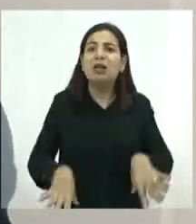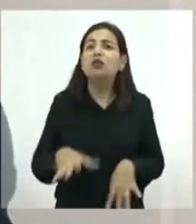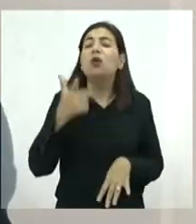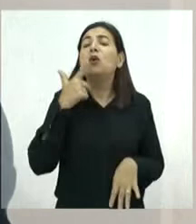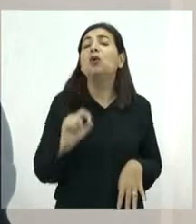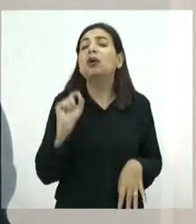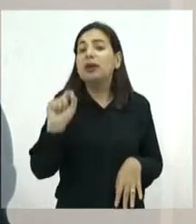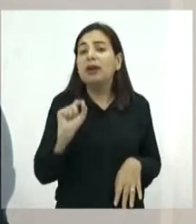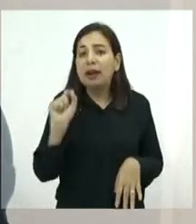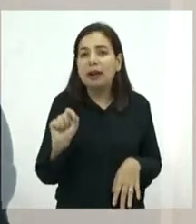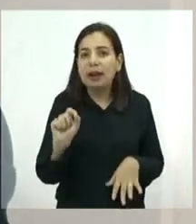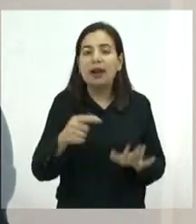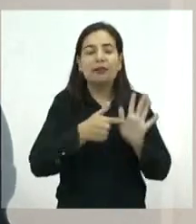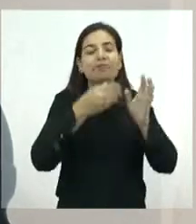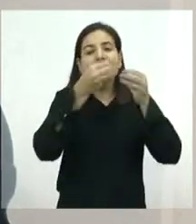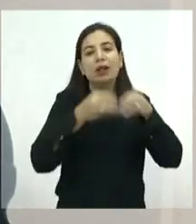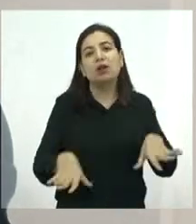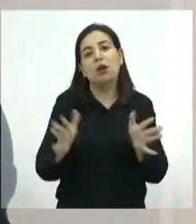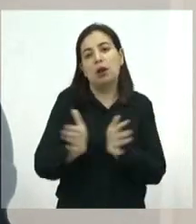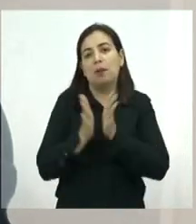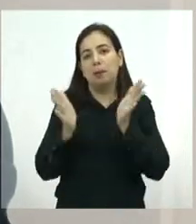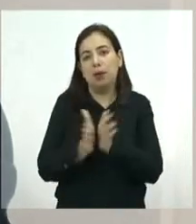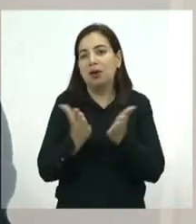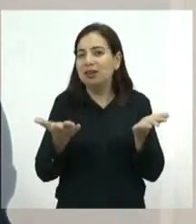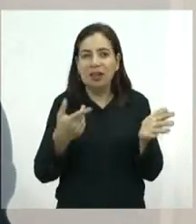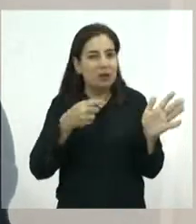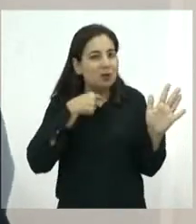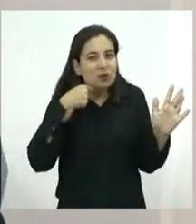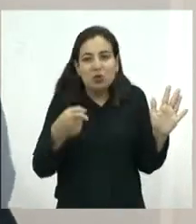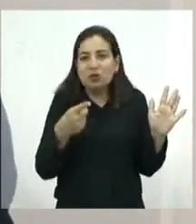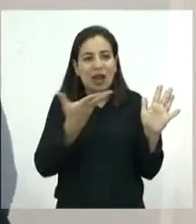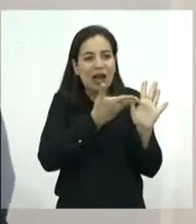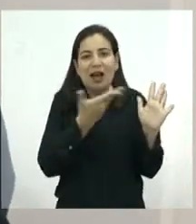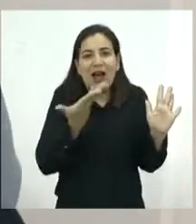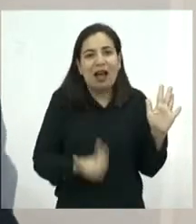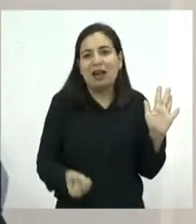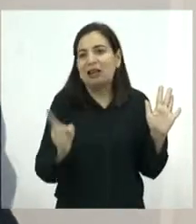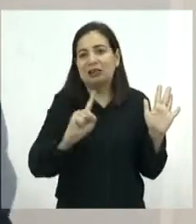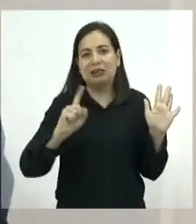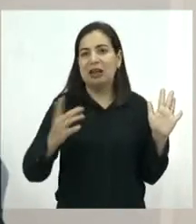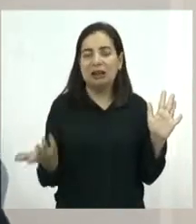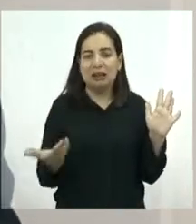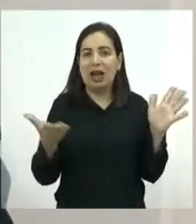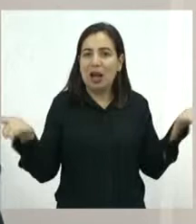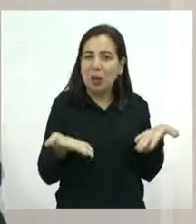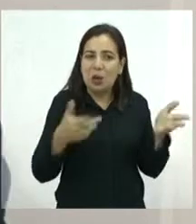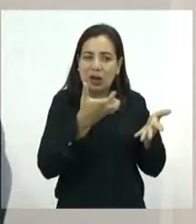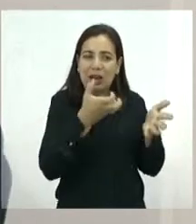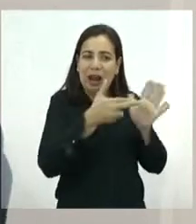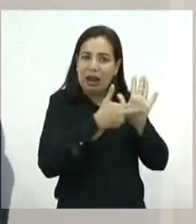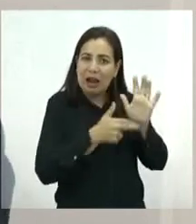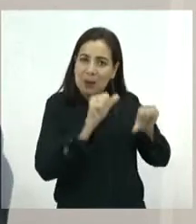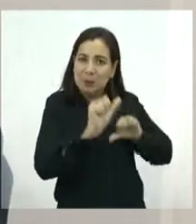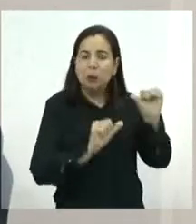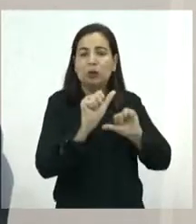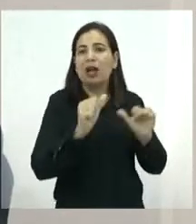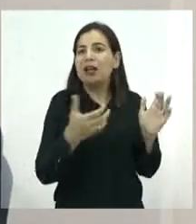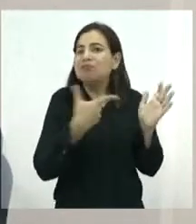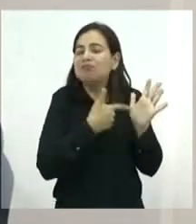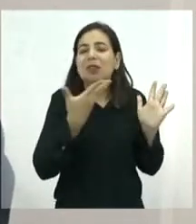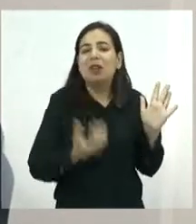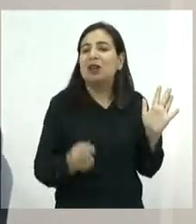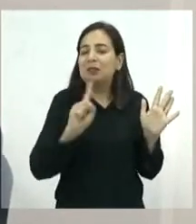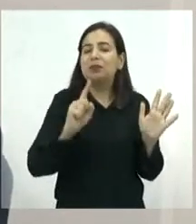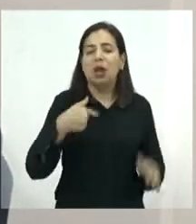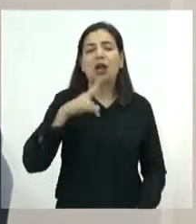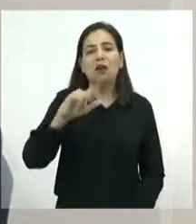é muito difícil de defender. Se você olhar, por exemplo, se eu vou dar aqui, fazer comparações rápidas para o nosso